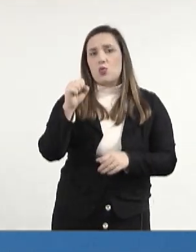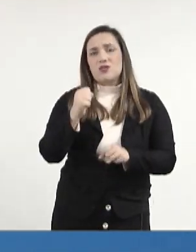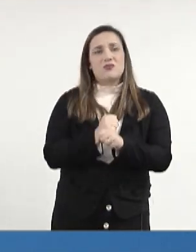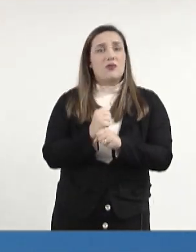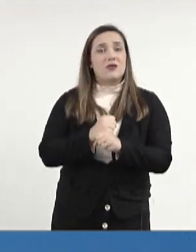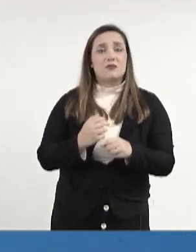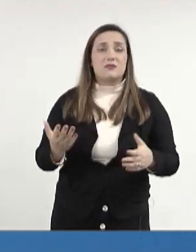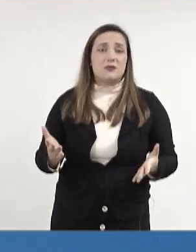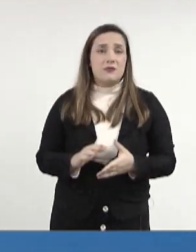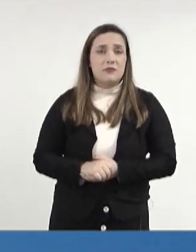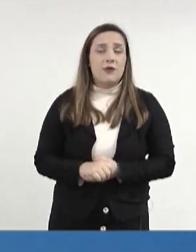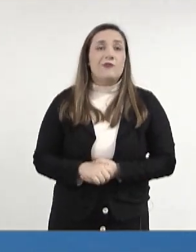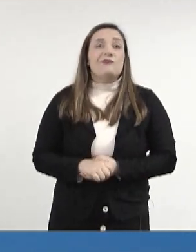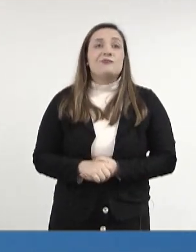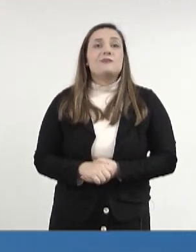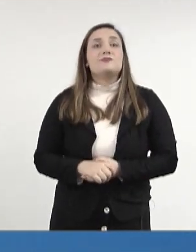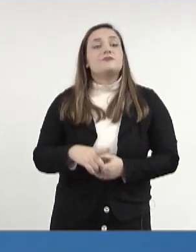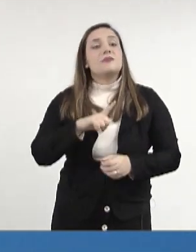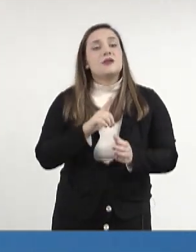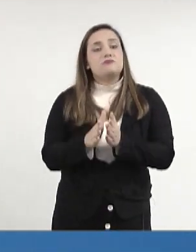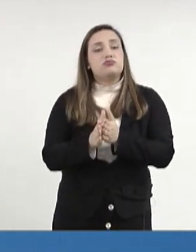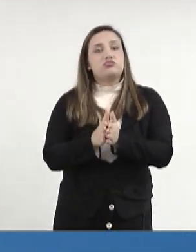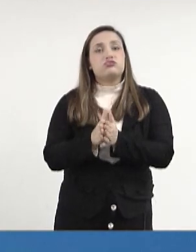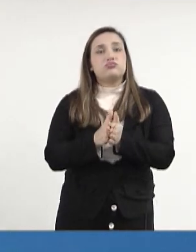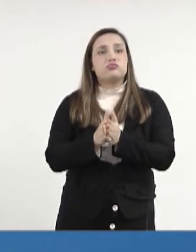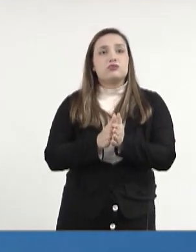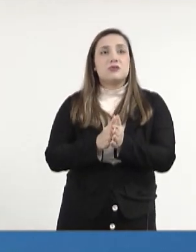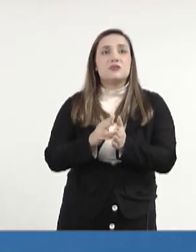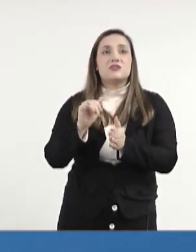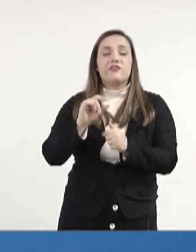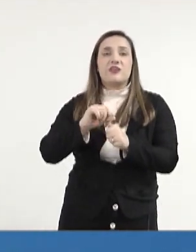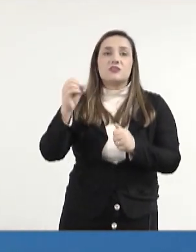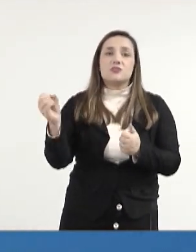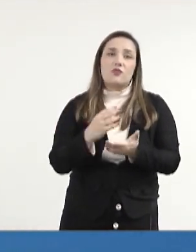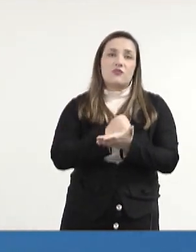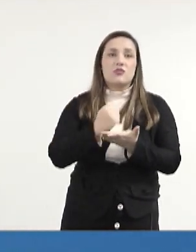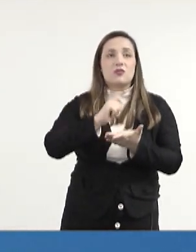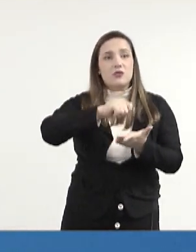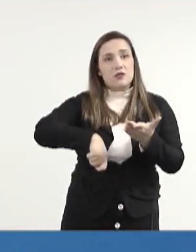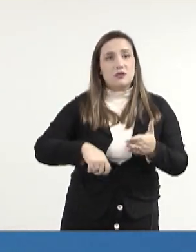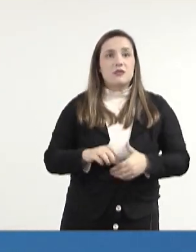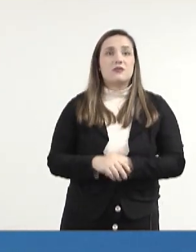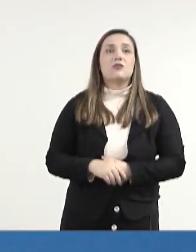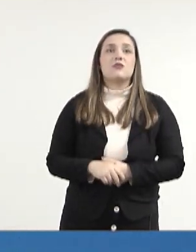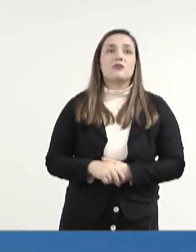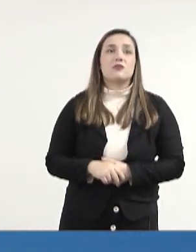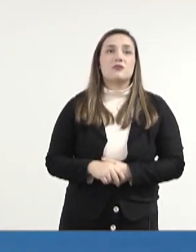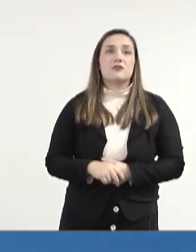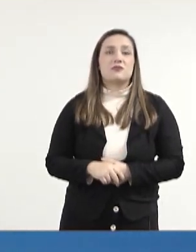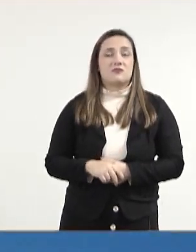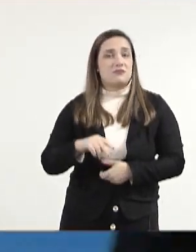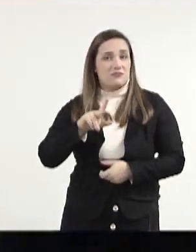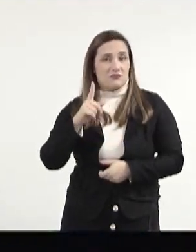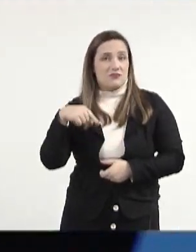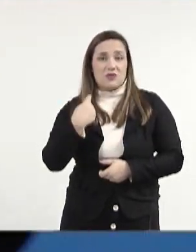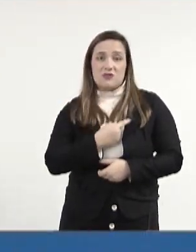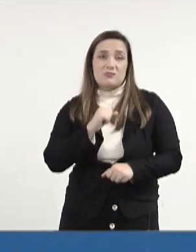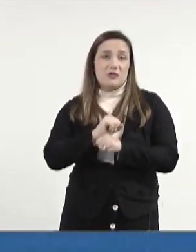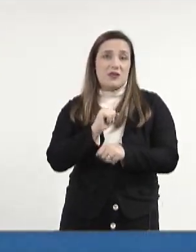anos. E a gente tem a expectativa que, se feita a repactuação do contrato, nós ficaríamos